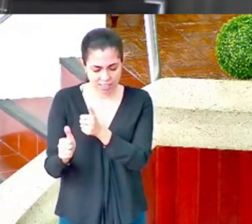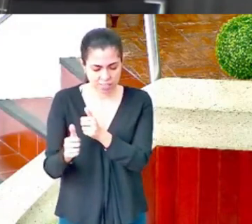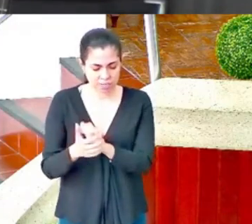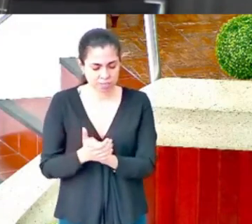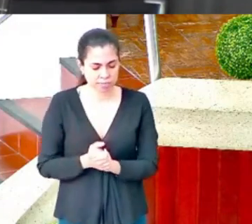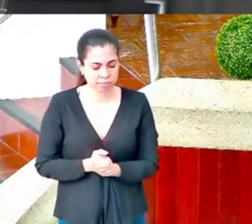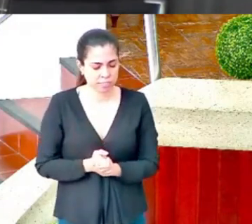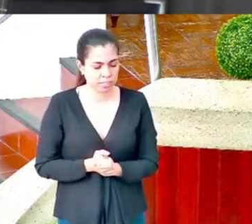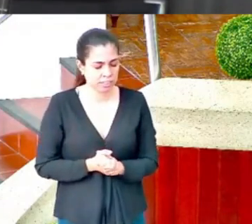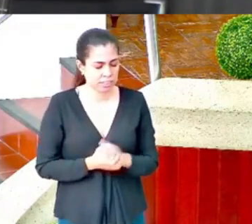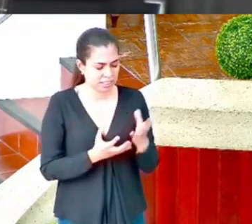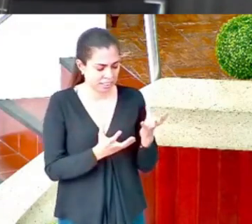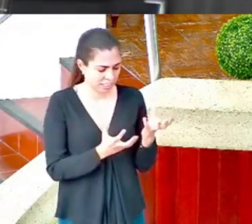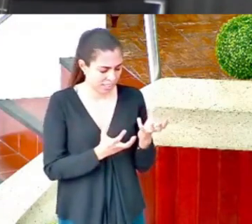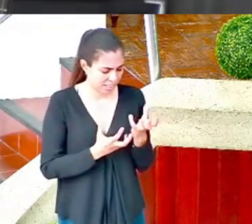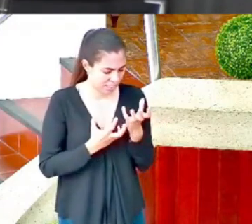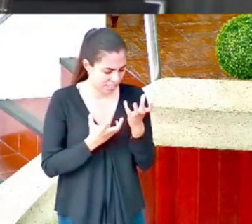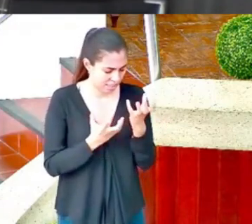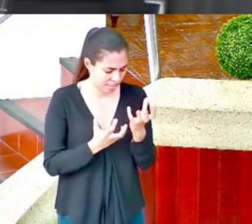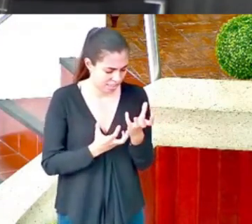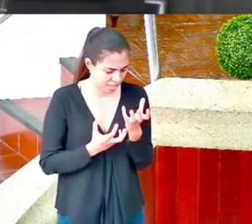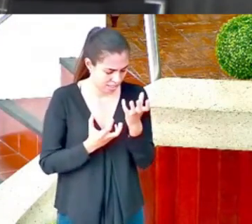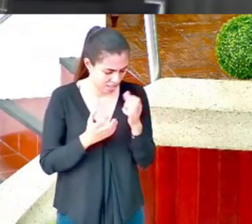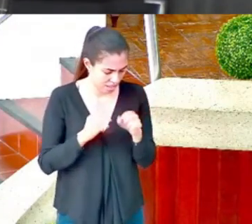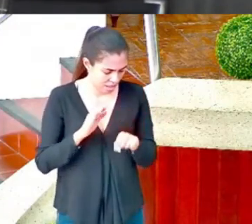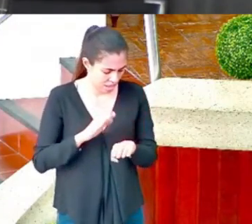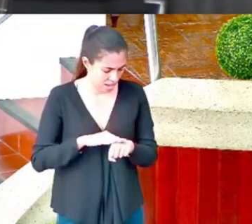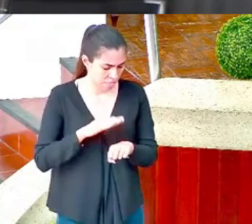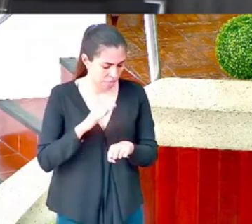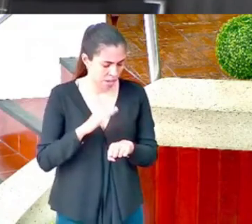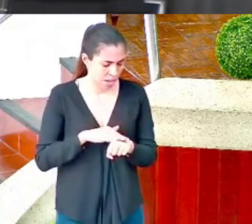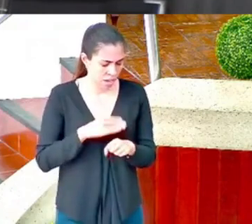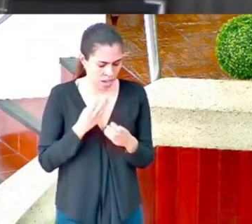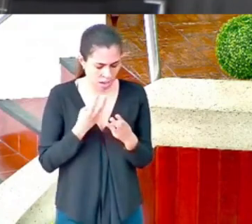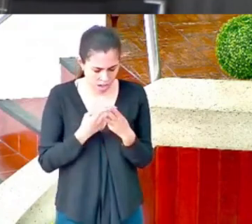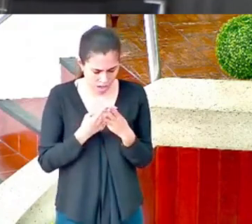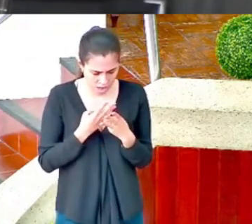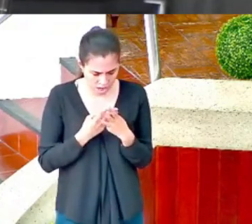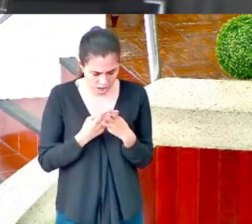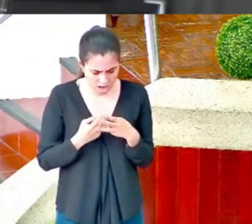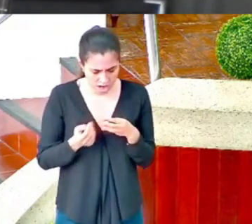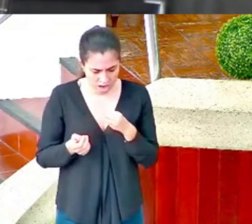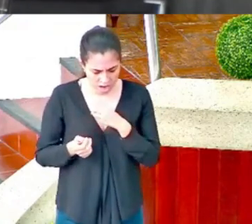a esse nível de piedade. Uma piedade com confissão de pecados, uma